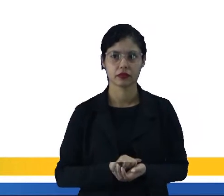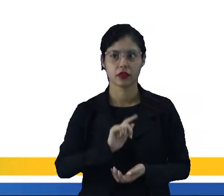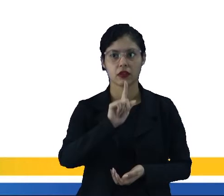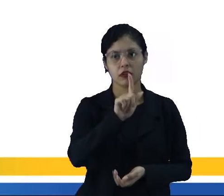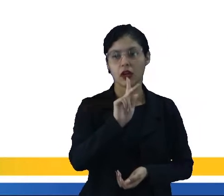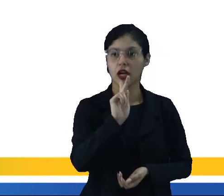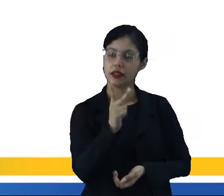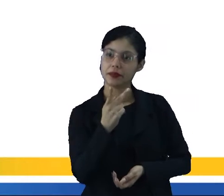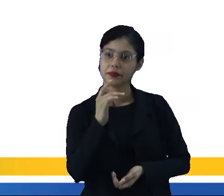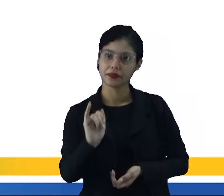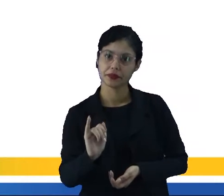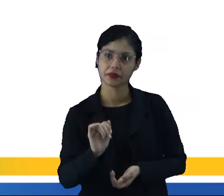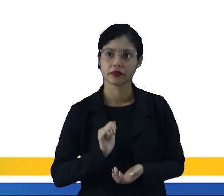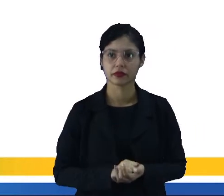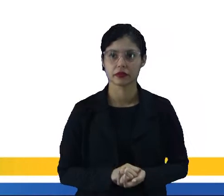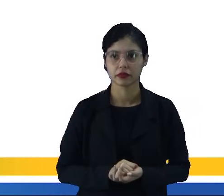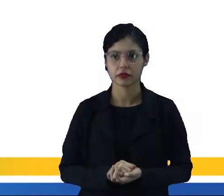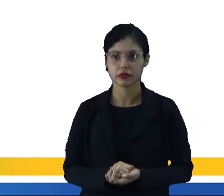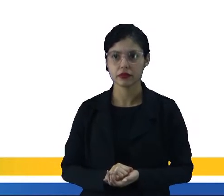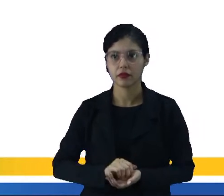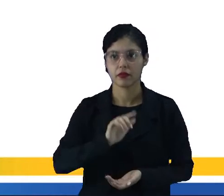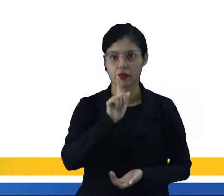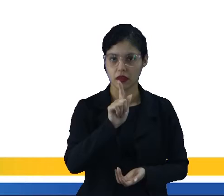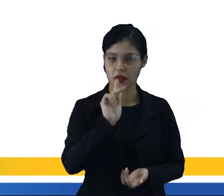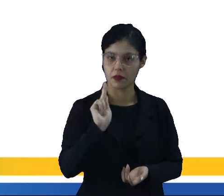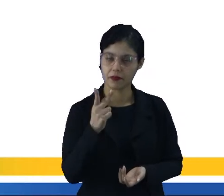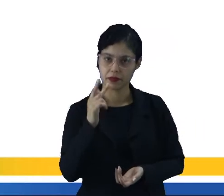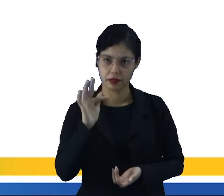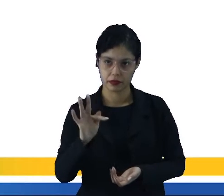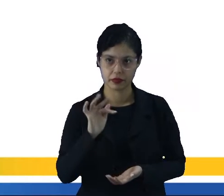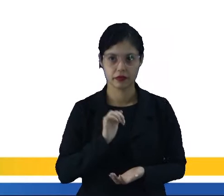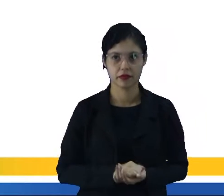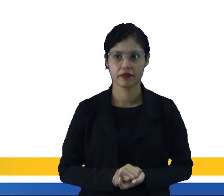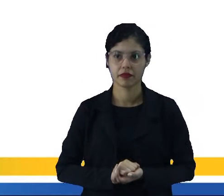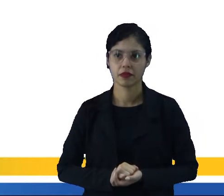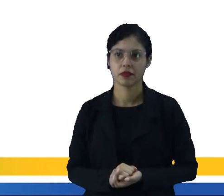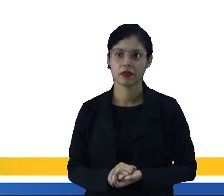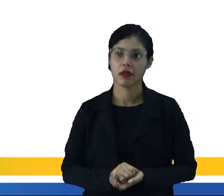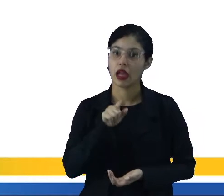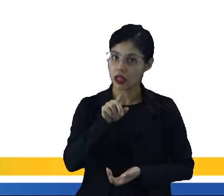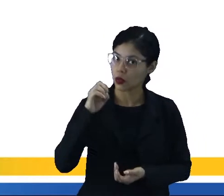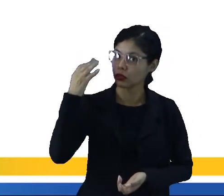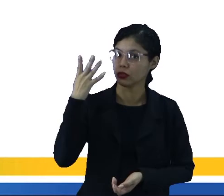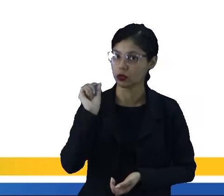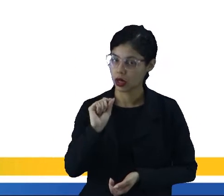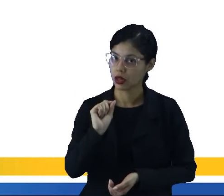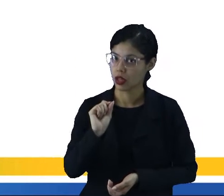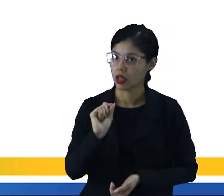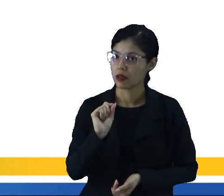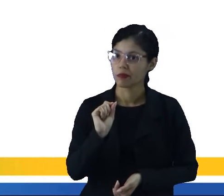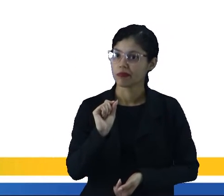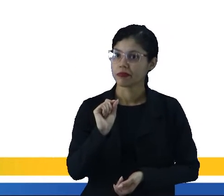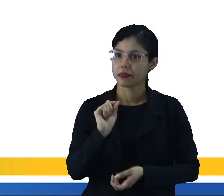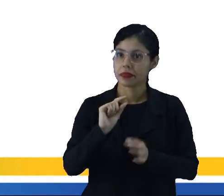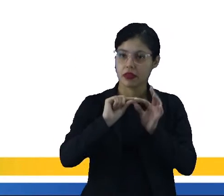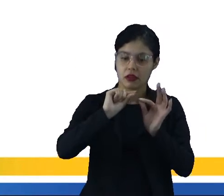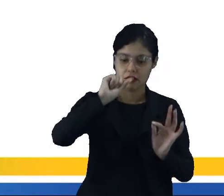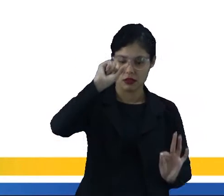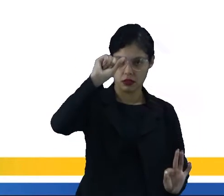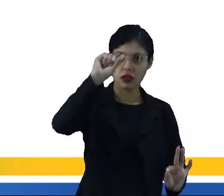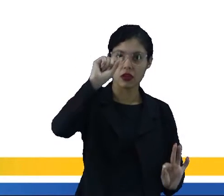I ok pessoal e ghf nesse caso aqui ó a aresta lateral